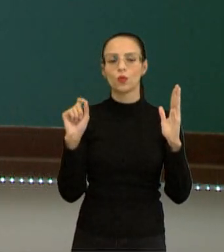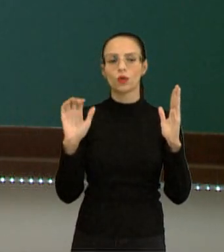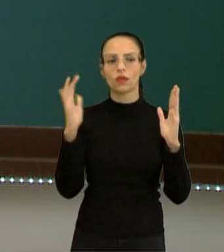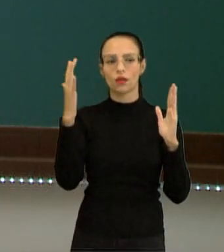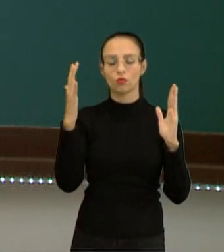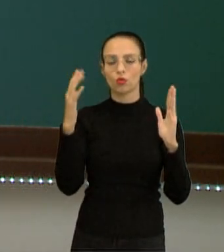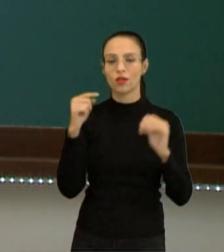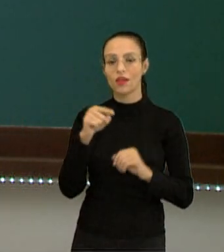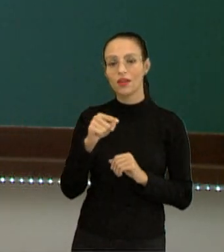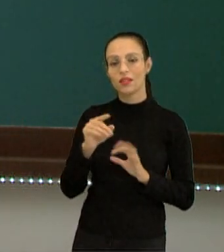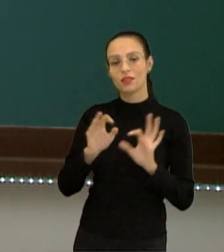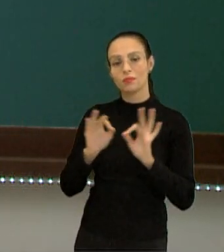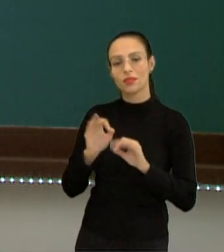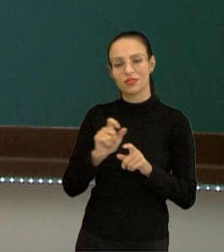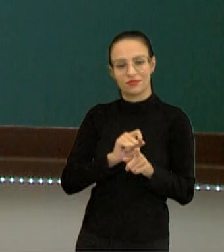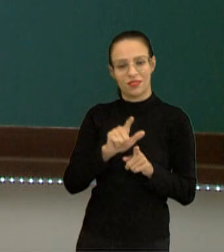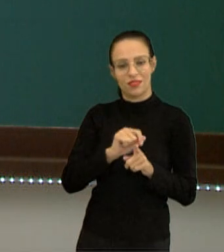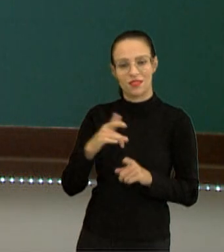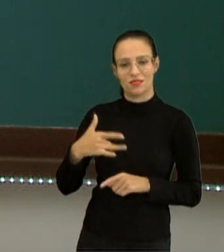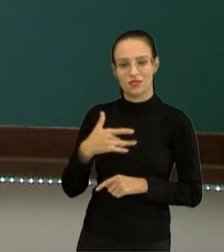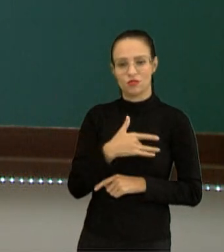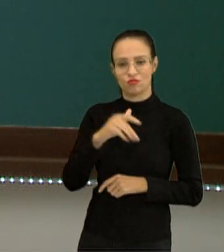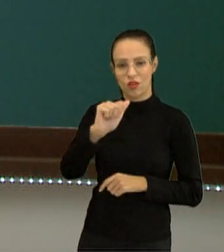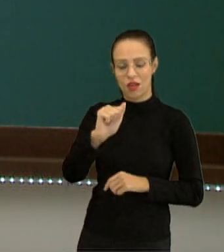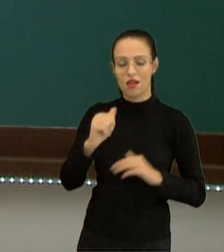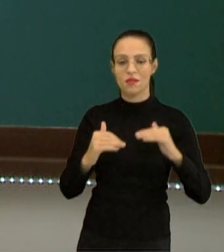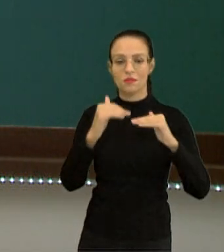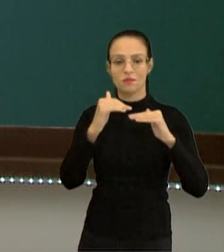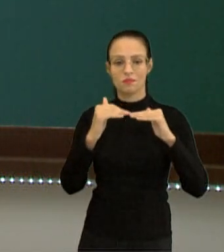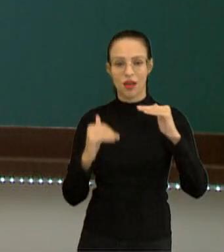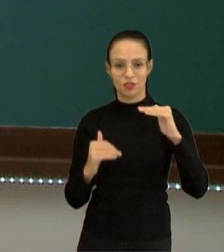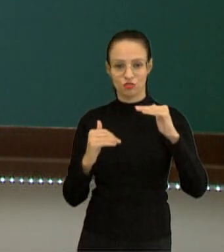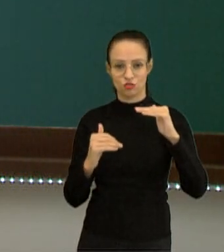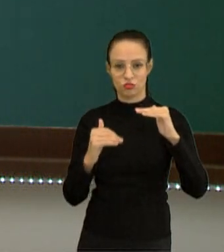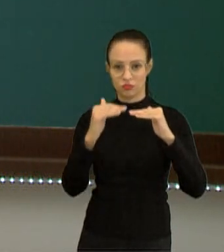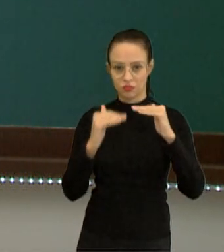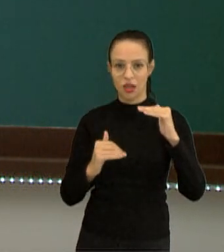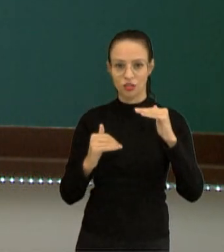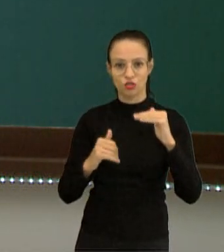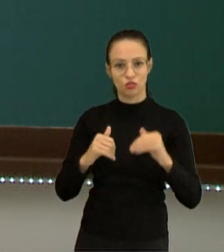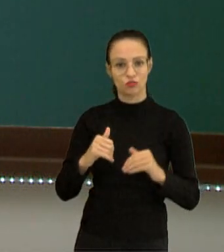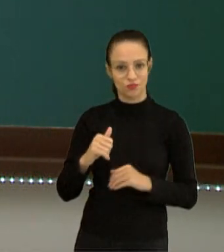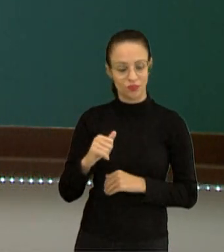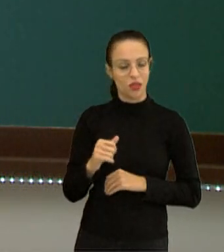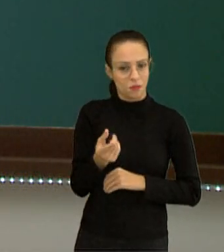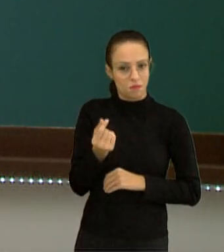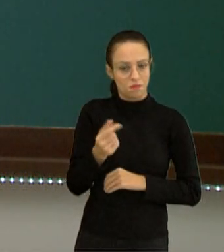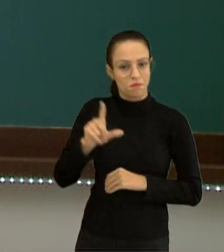O plano A, ele está abaixo, né? Ele está abaixo aqui do roxinho, não é verdade?